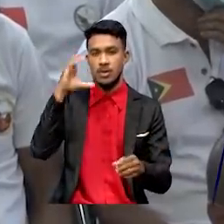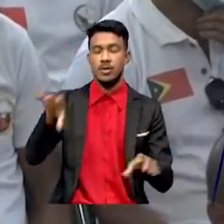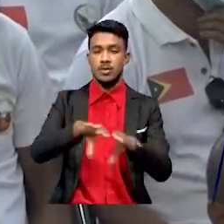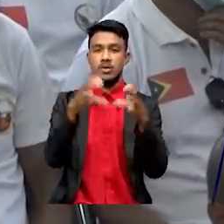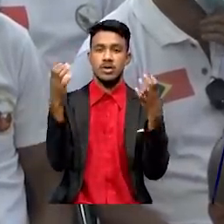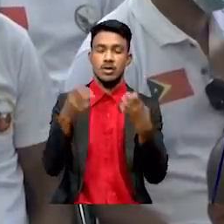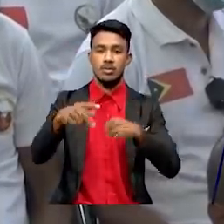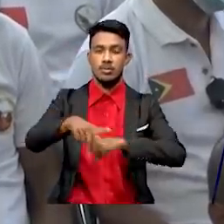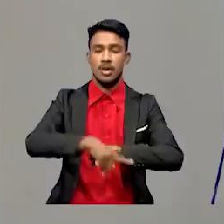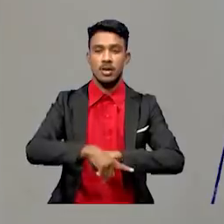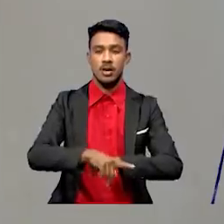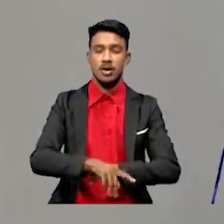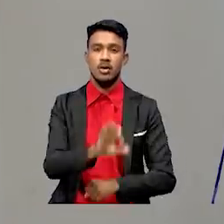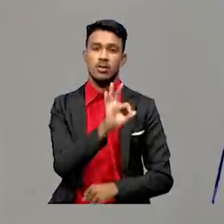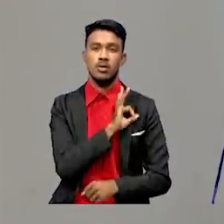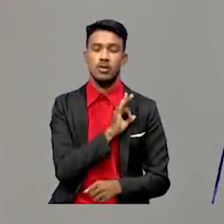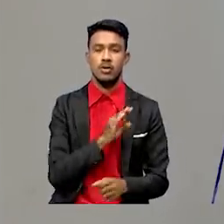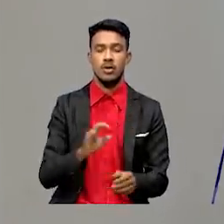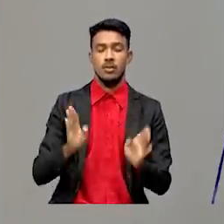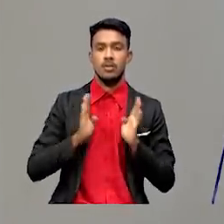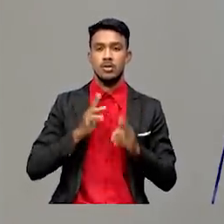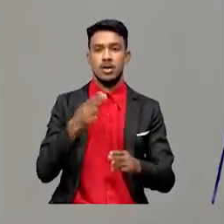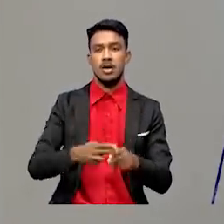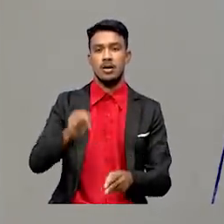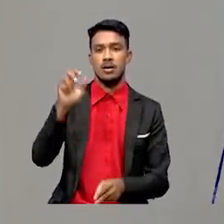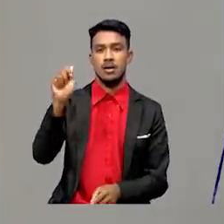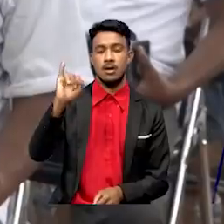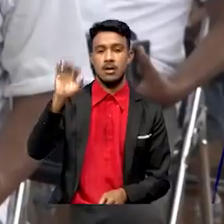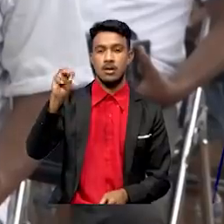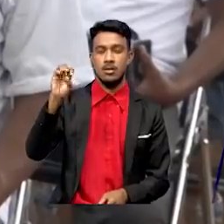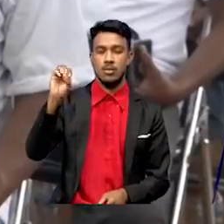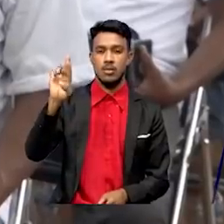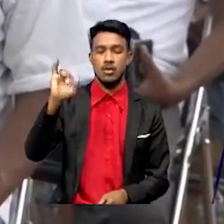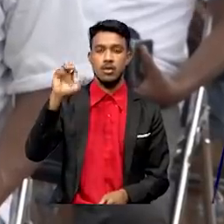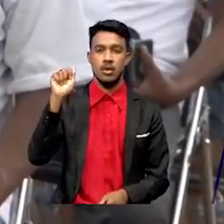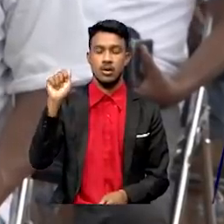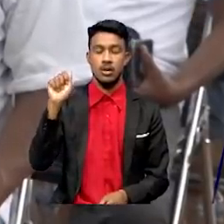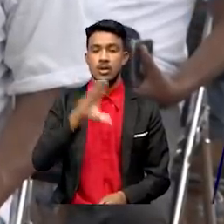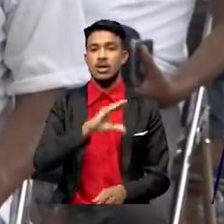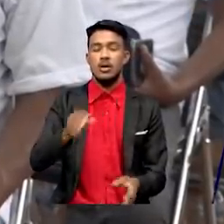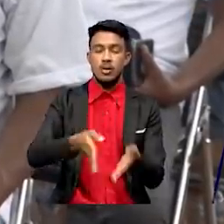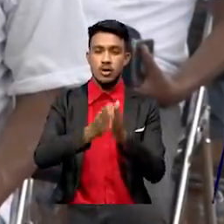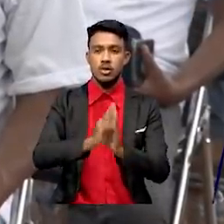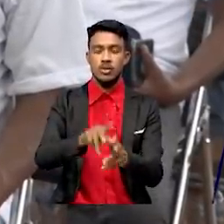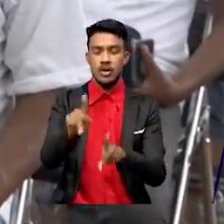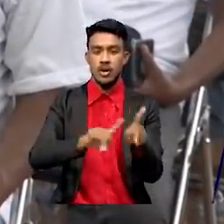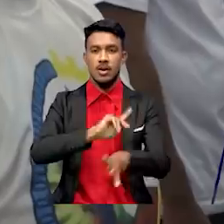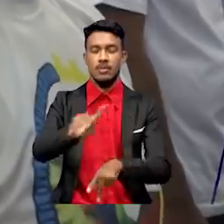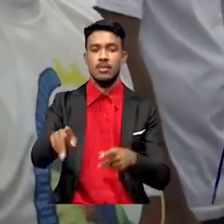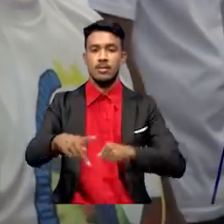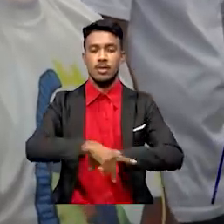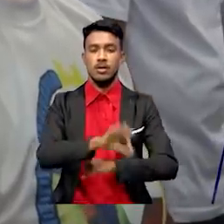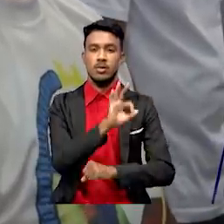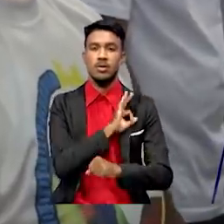máximo Partido Kunto, José dos Santos Nemório Bucar, Rússuba militante no simpatizante Kunto, atu vota ba candidato presidente da